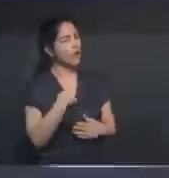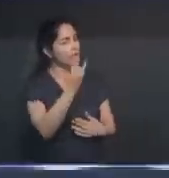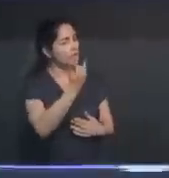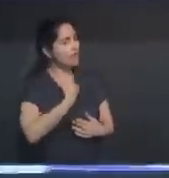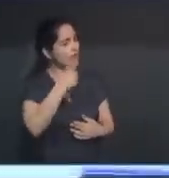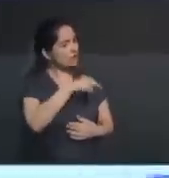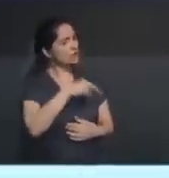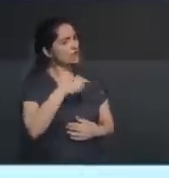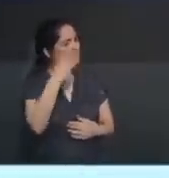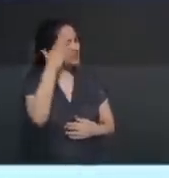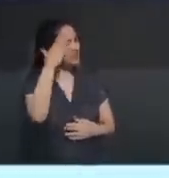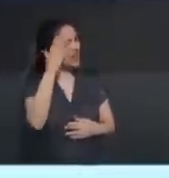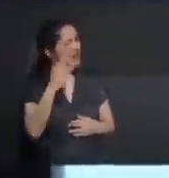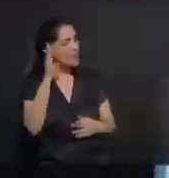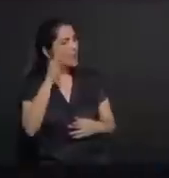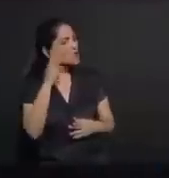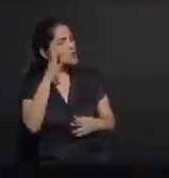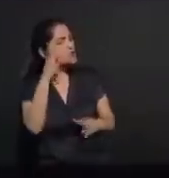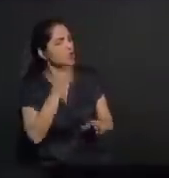dos deuses. Eu sonhei,